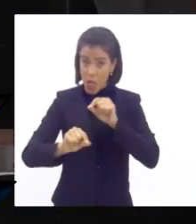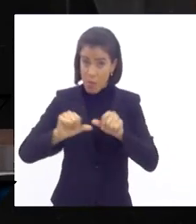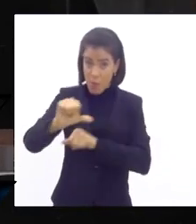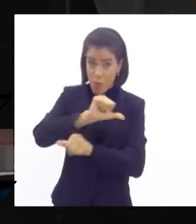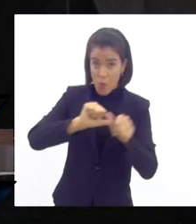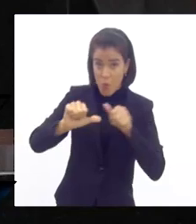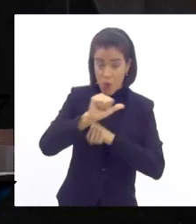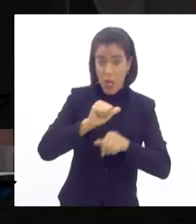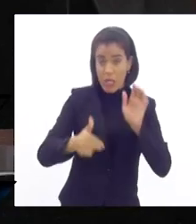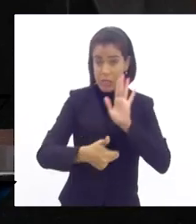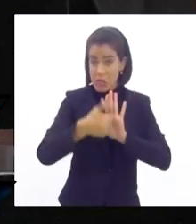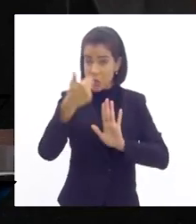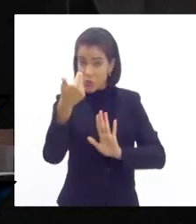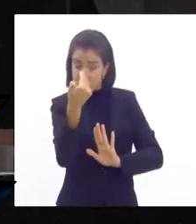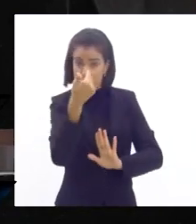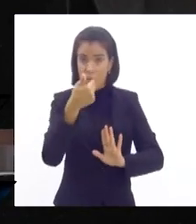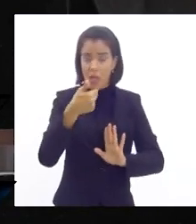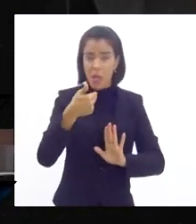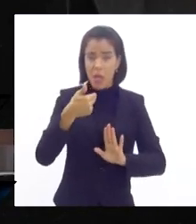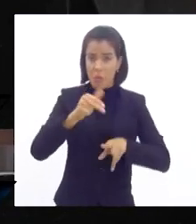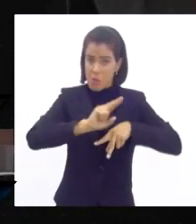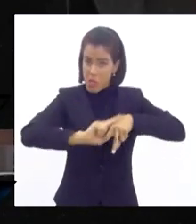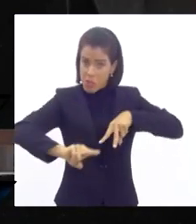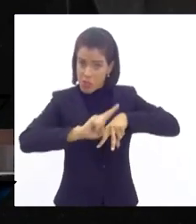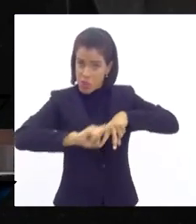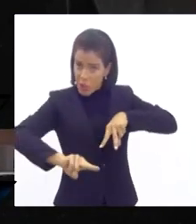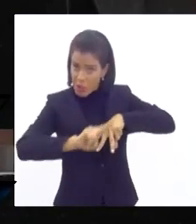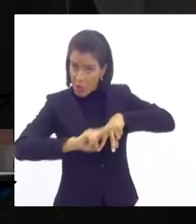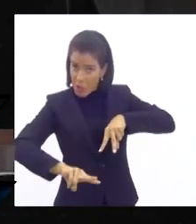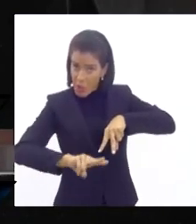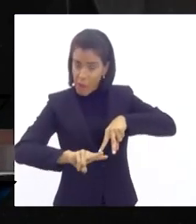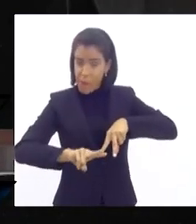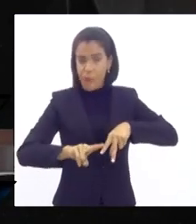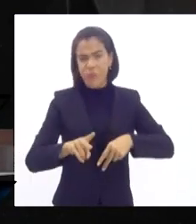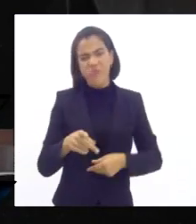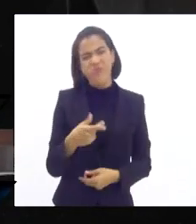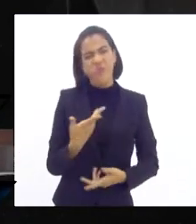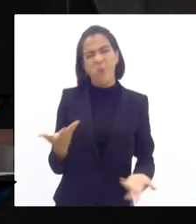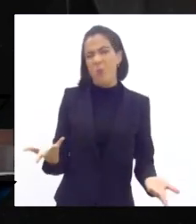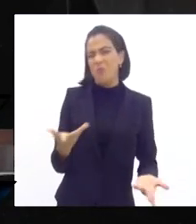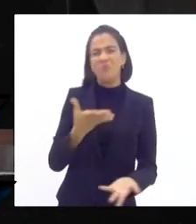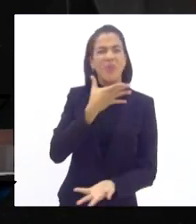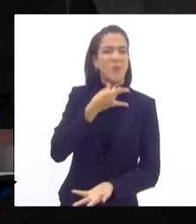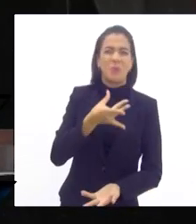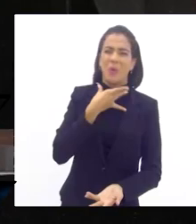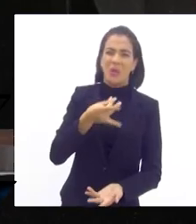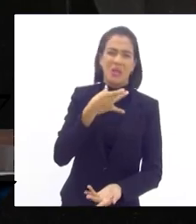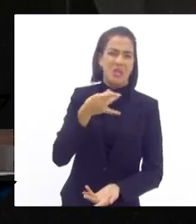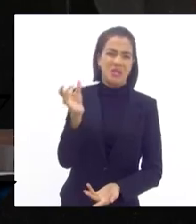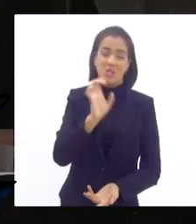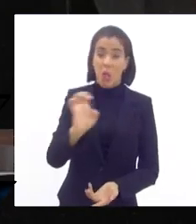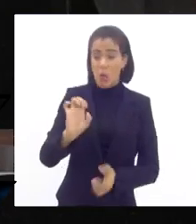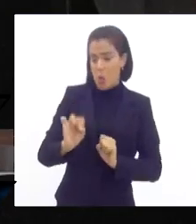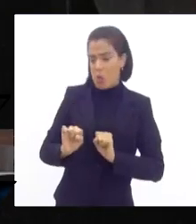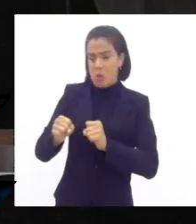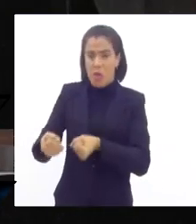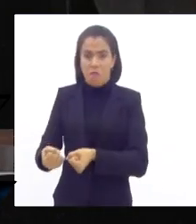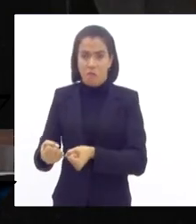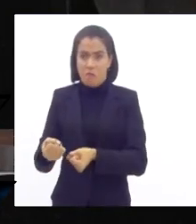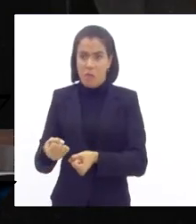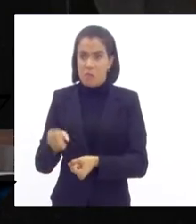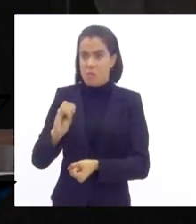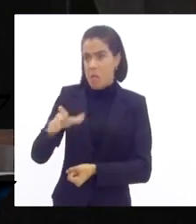de sexo fazer uma cirurgia que vai mudar a vida dela para sempre aí hipocrisia de esquerda não tô aqui defendendo se a pessoa